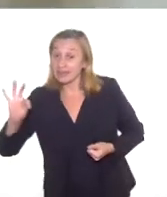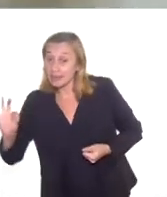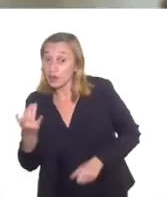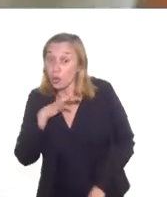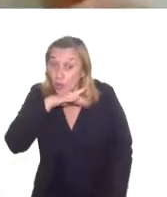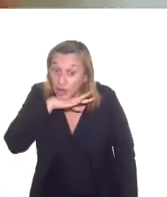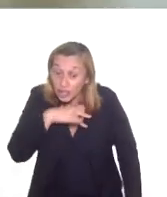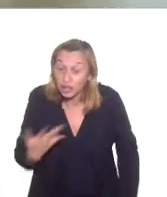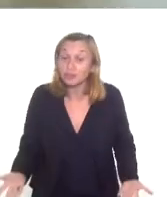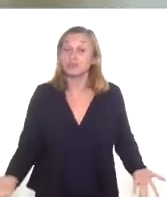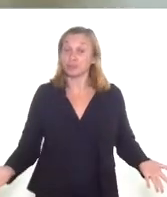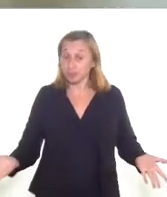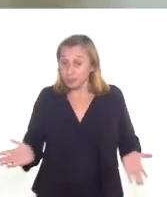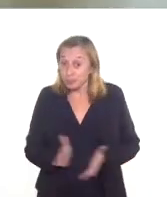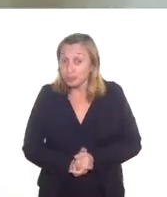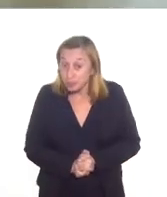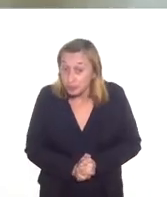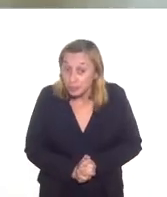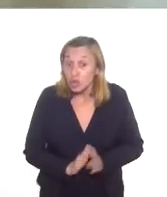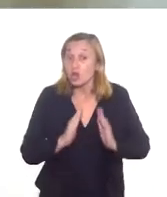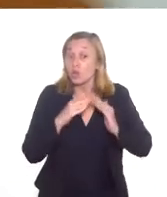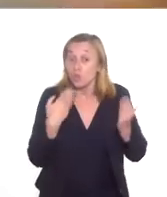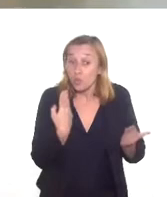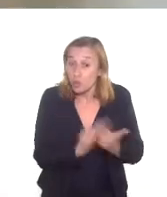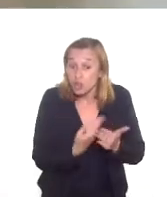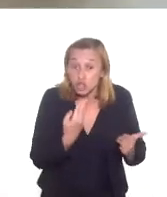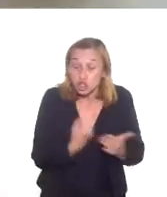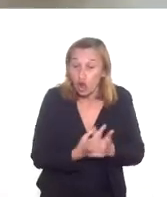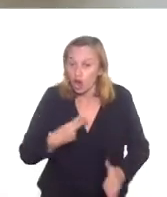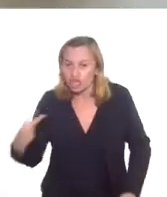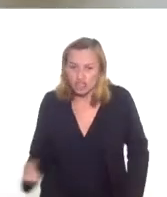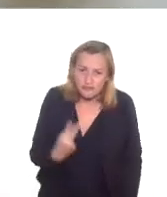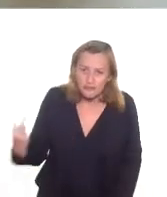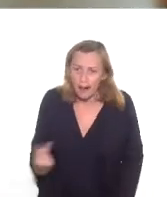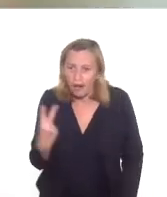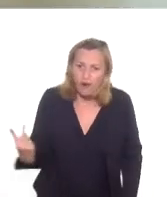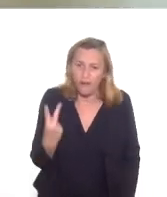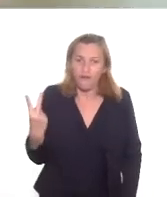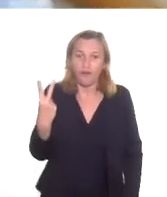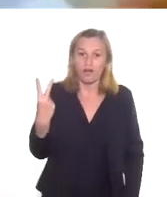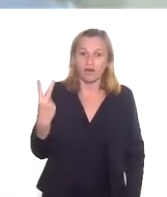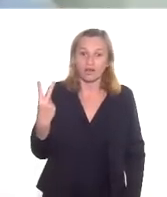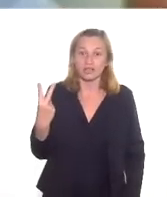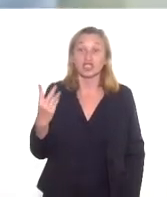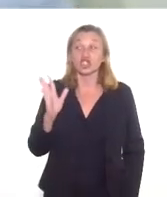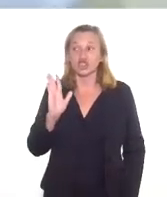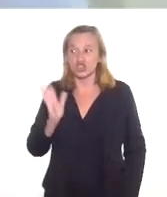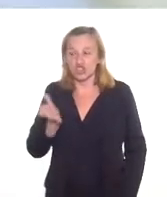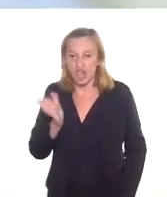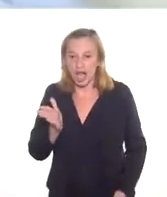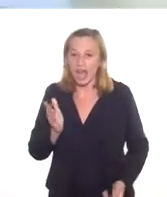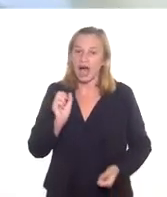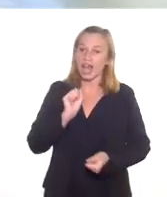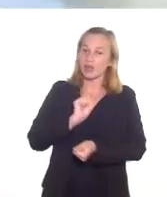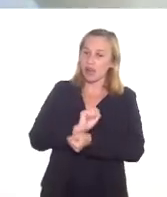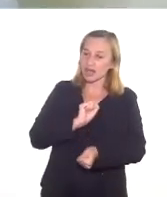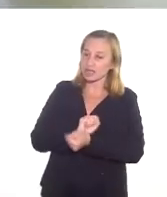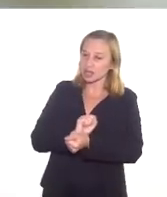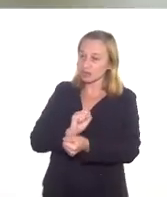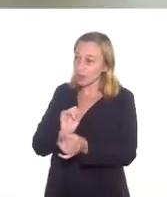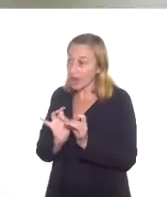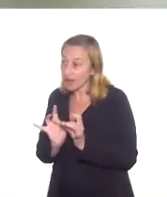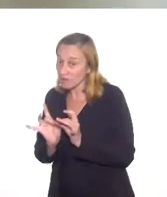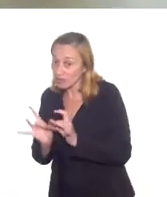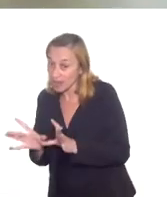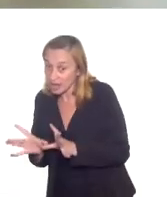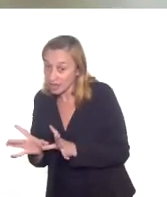sucateado, não é? Uma escola que vale uma fortuna, já com um comprador carimbado,